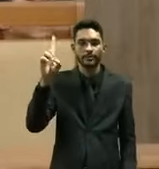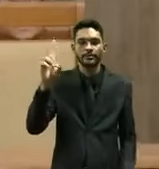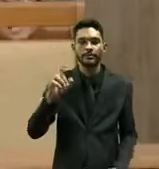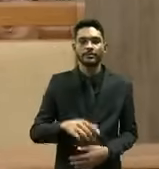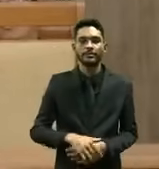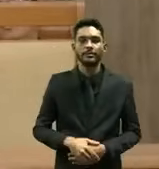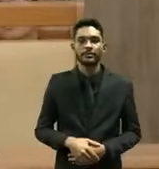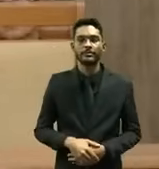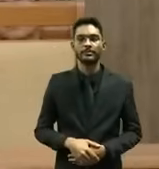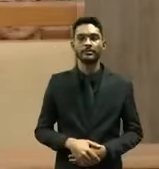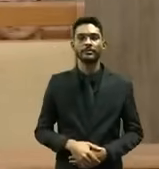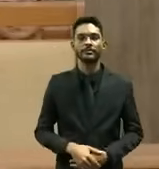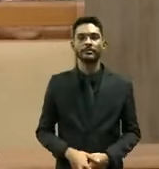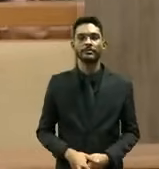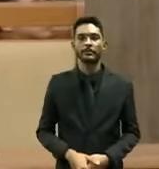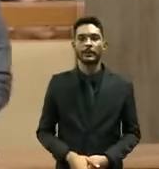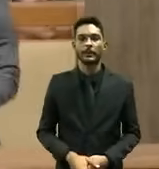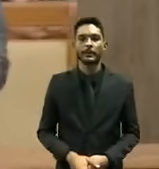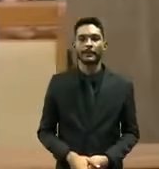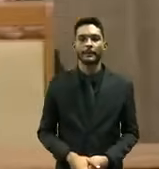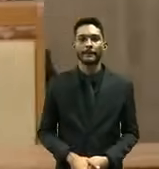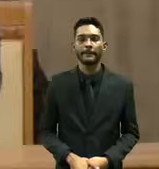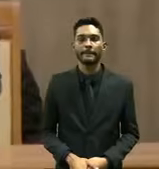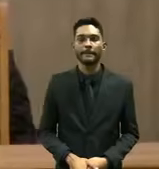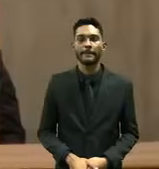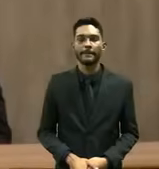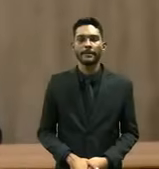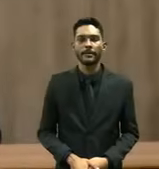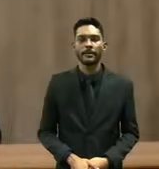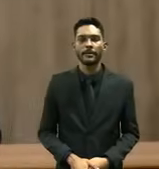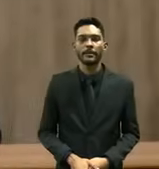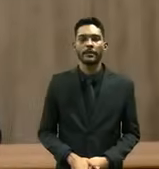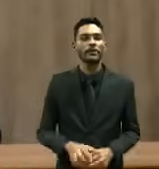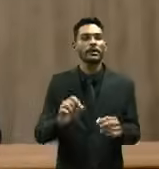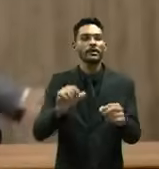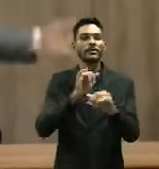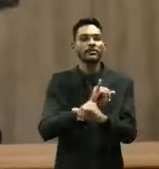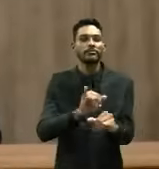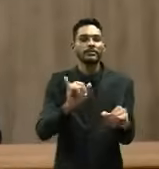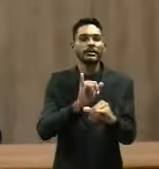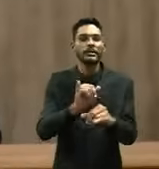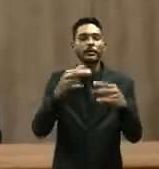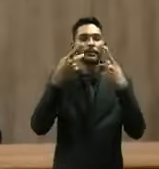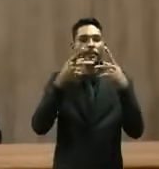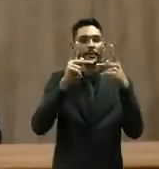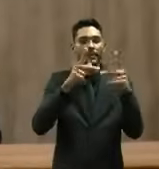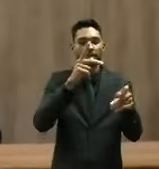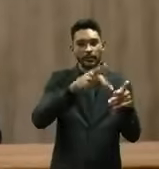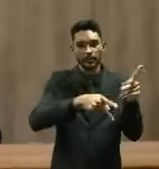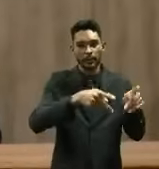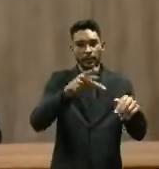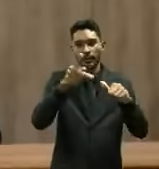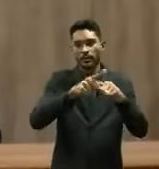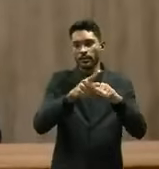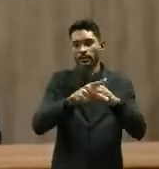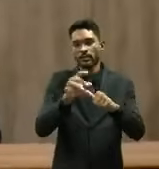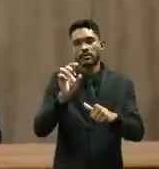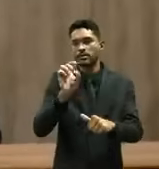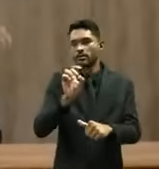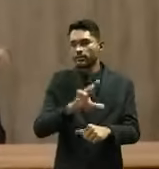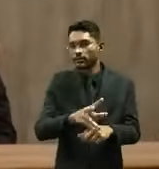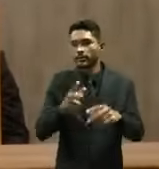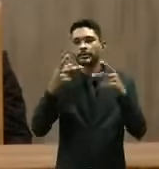quê as palavras que salvam então o que que eu tenho que Pregar ao povo debate não Pedro só foi pregar a palavra que